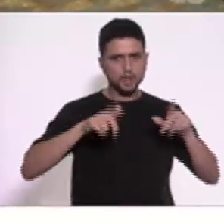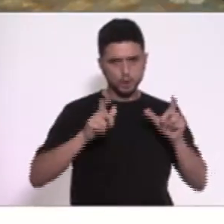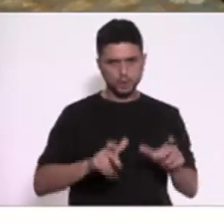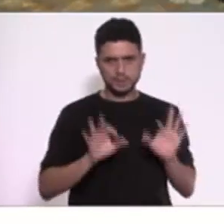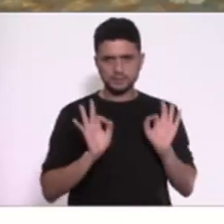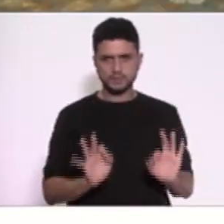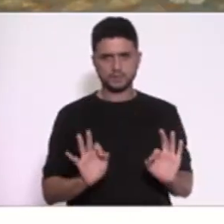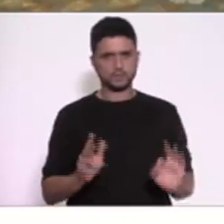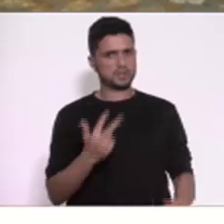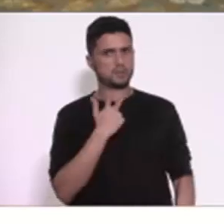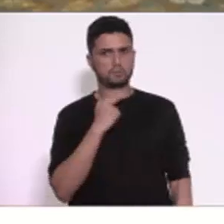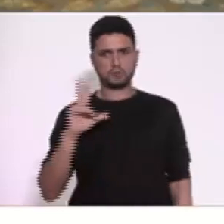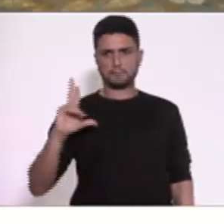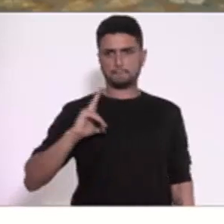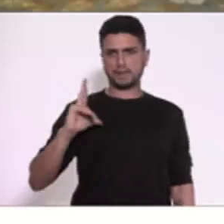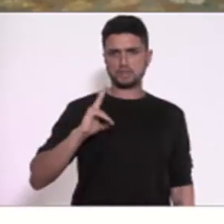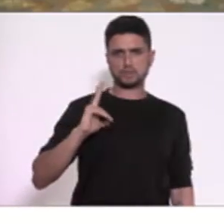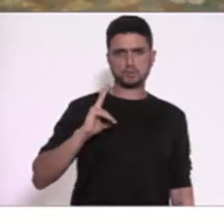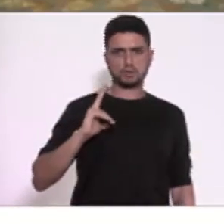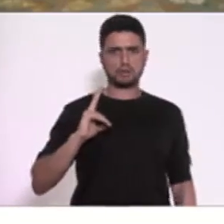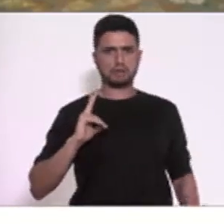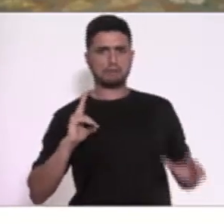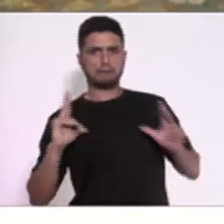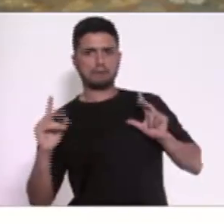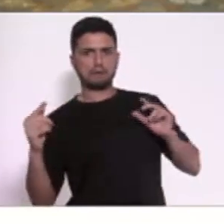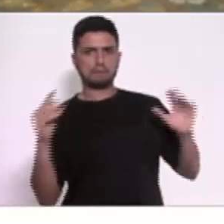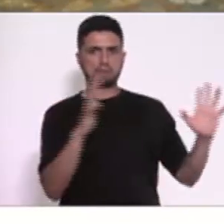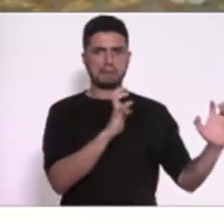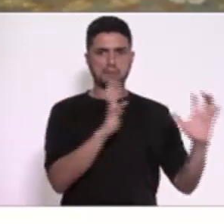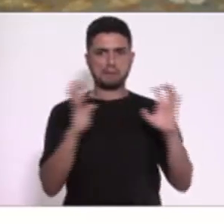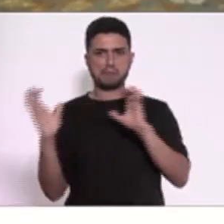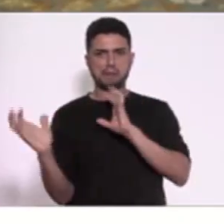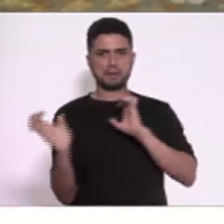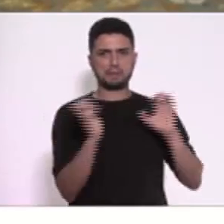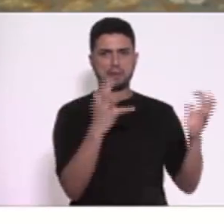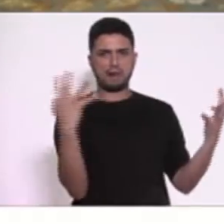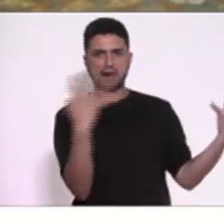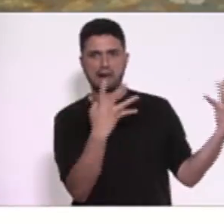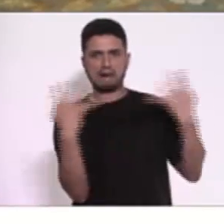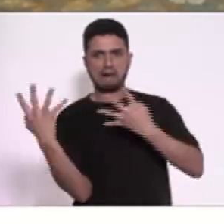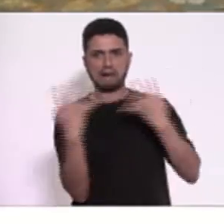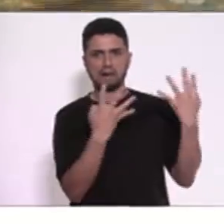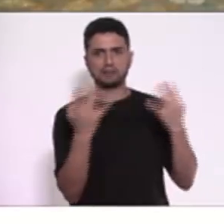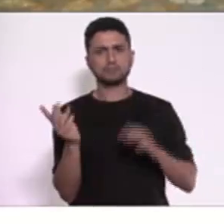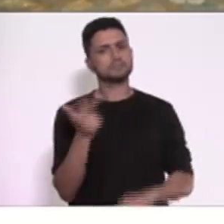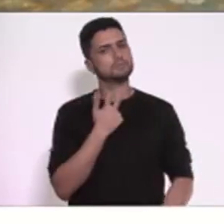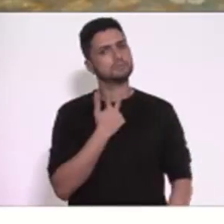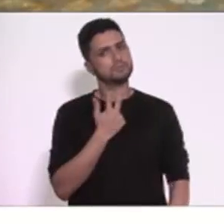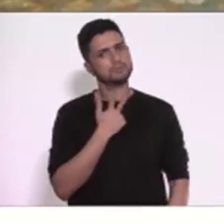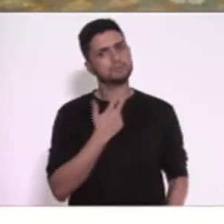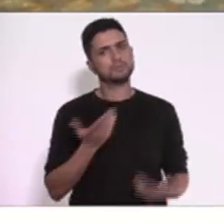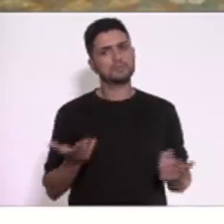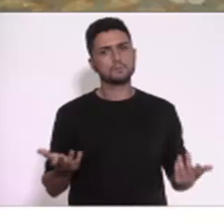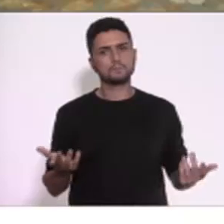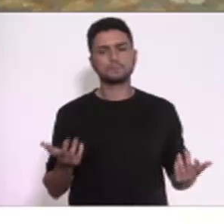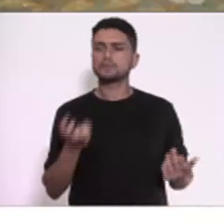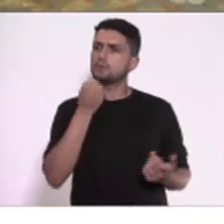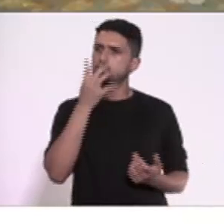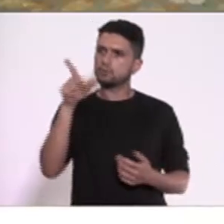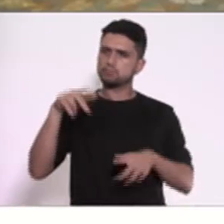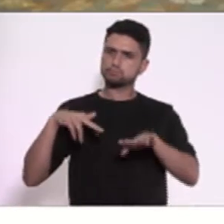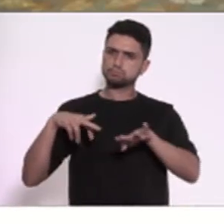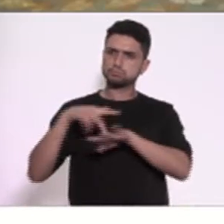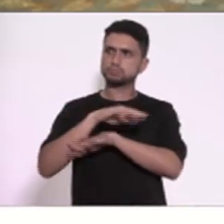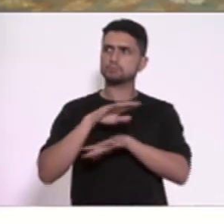ataques pessoais a quem quer que seja. Por isso, Vossa Excelência brilhantemente sobe a essa tribuna e discute